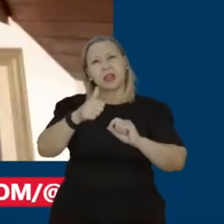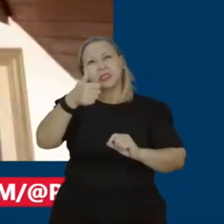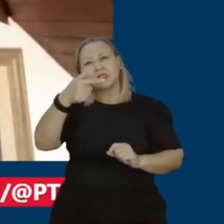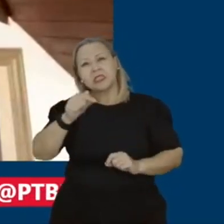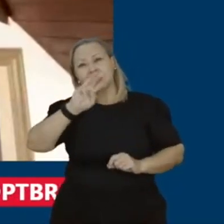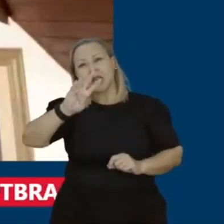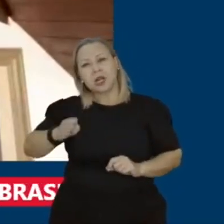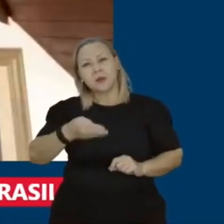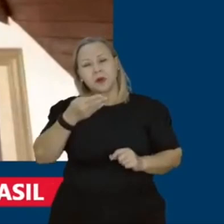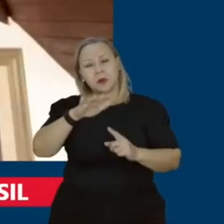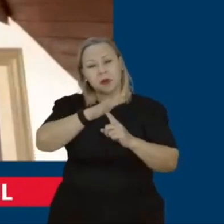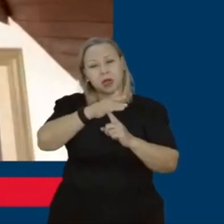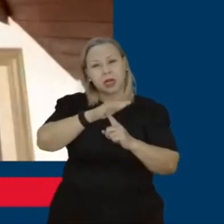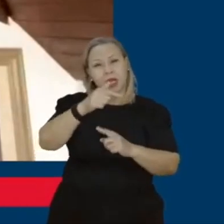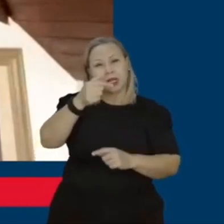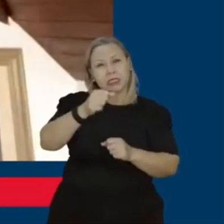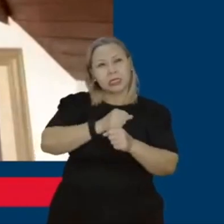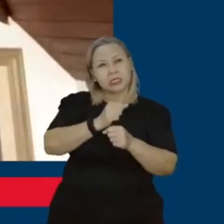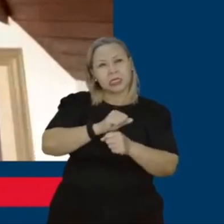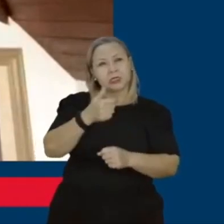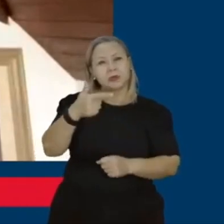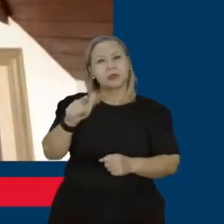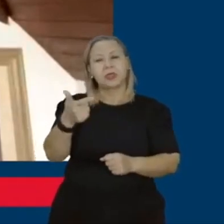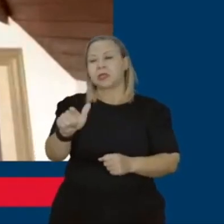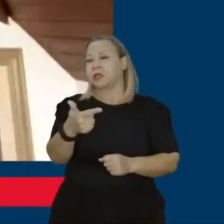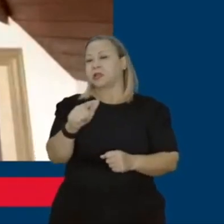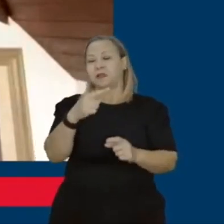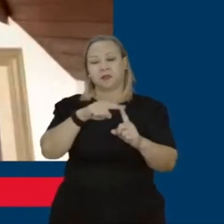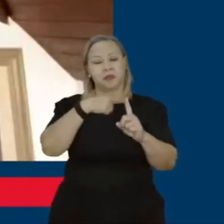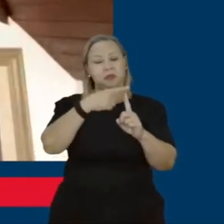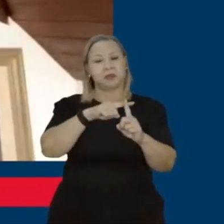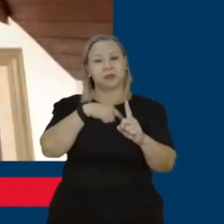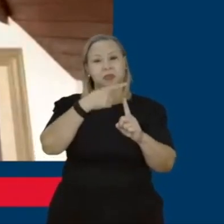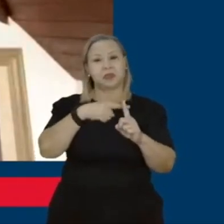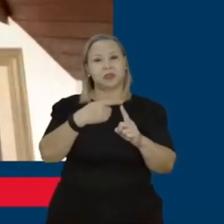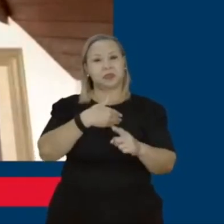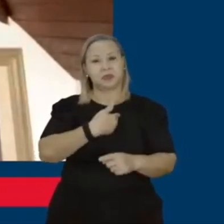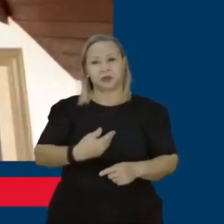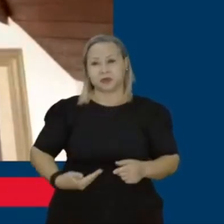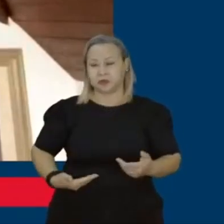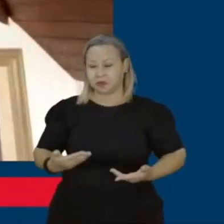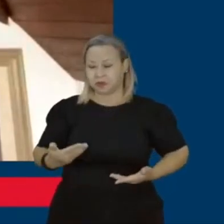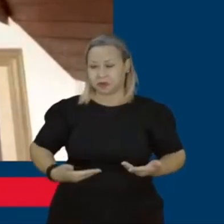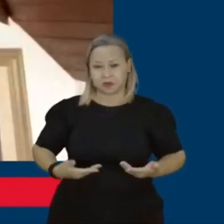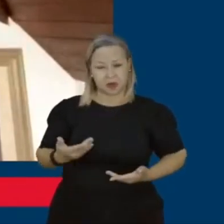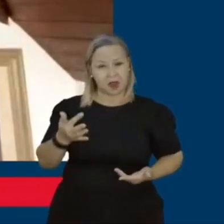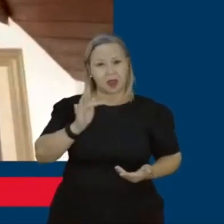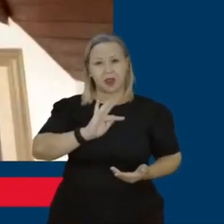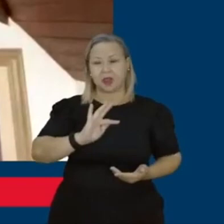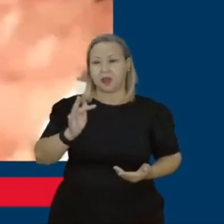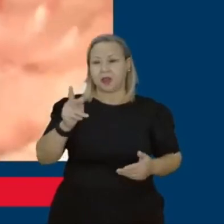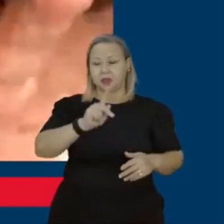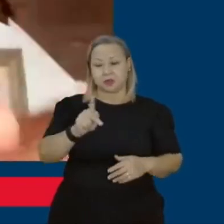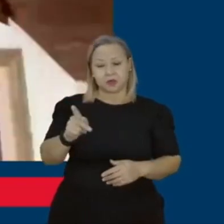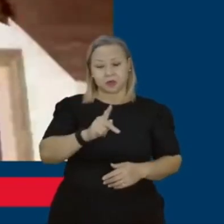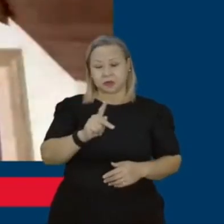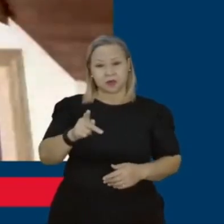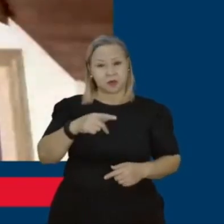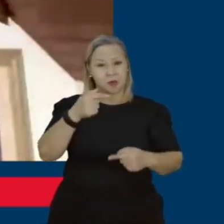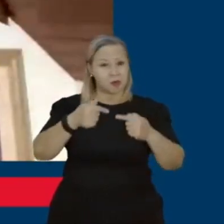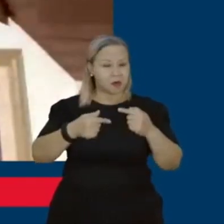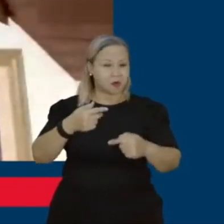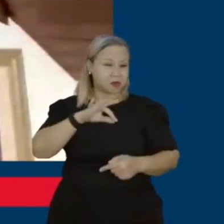no Paraná, há 7 anos não há reajuste do salário do funcionalismo, dos professores, dos policiais e do quadro geral, que